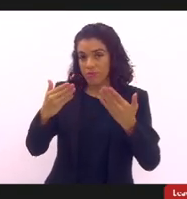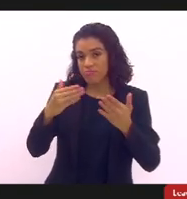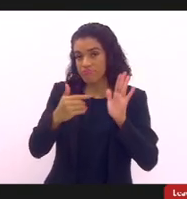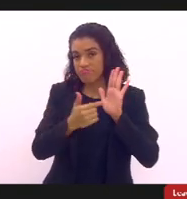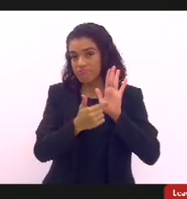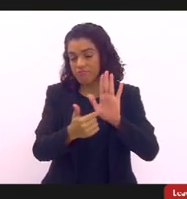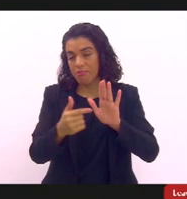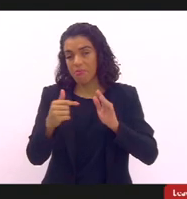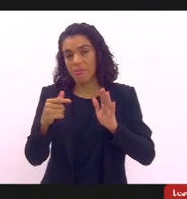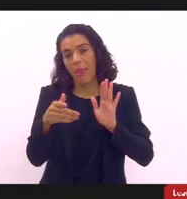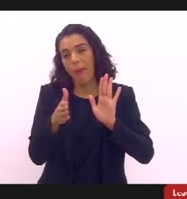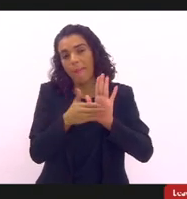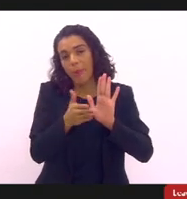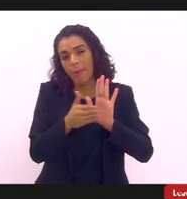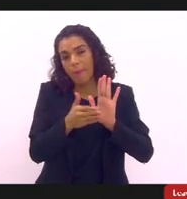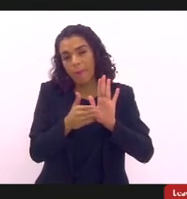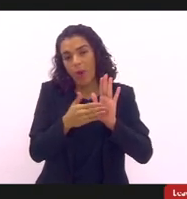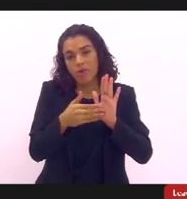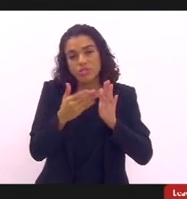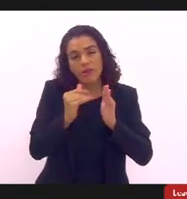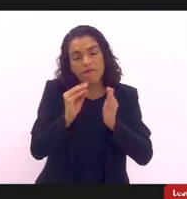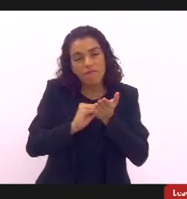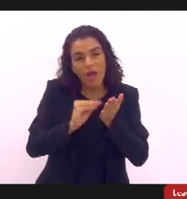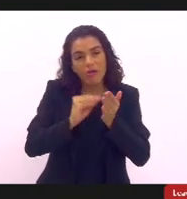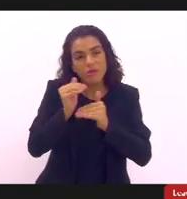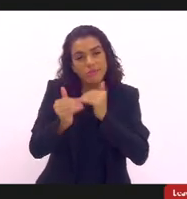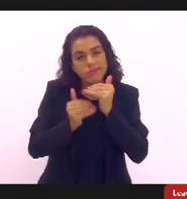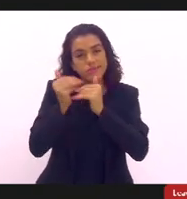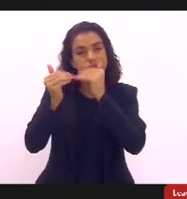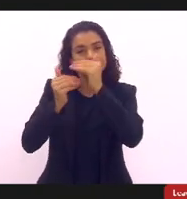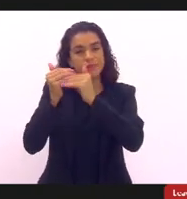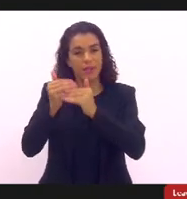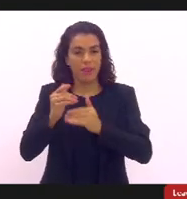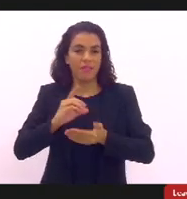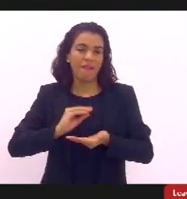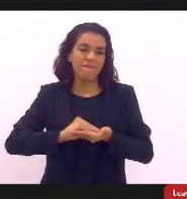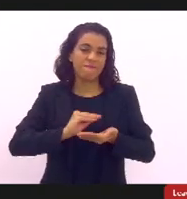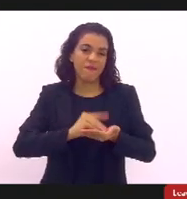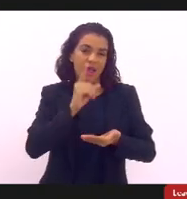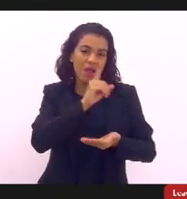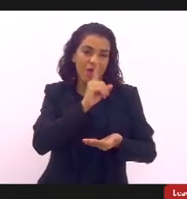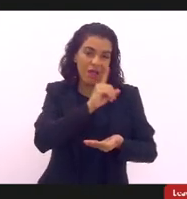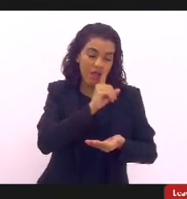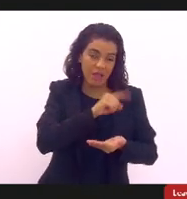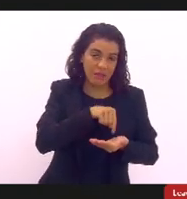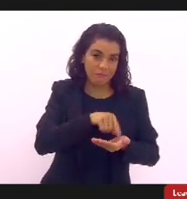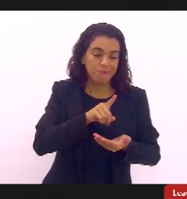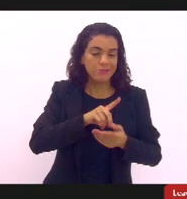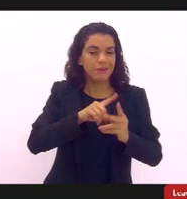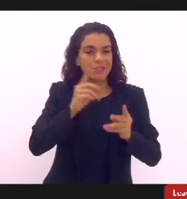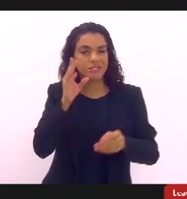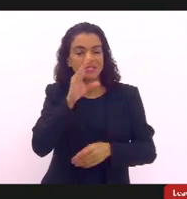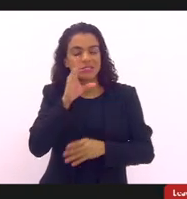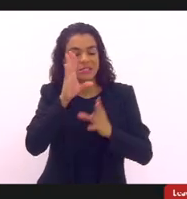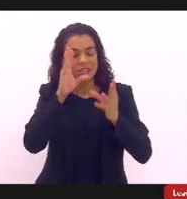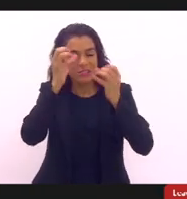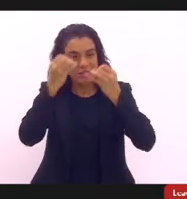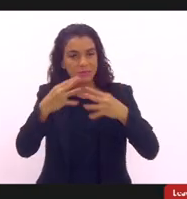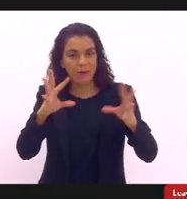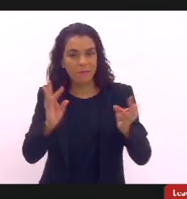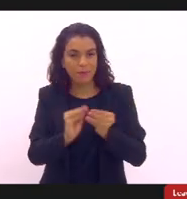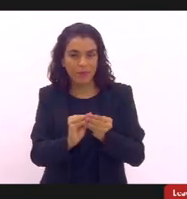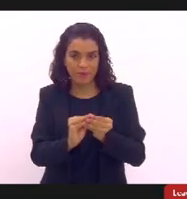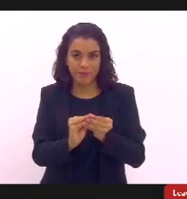é uma proposta preliminar, que está em construção. Existem muitas lacunas que precisam preenchidas, mas ela vai explicar rapidamente aqui. E depois eu vou